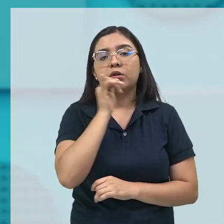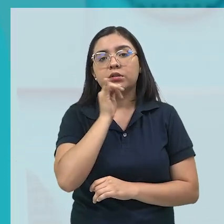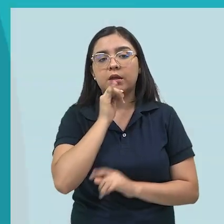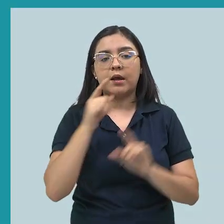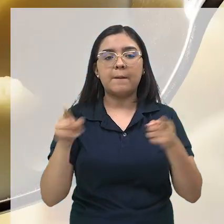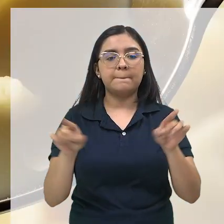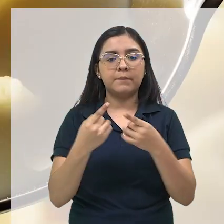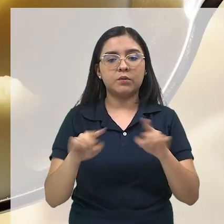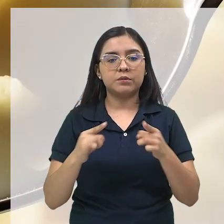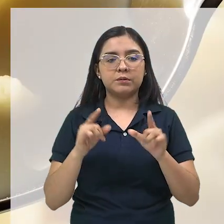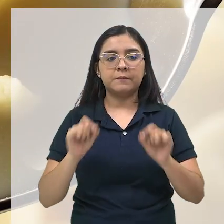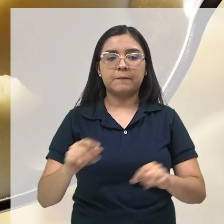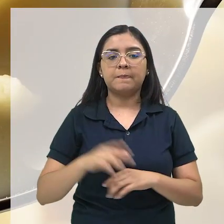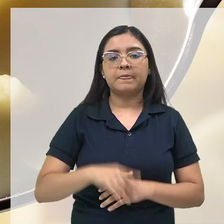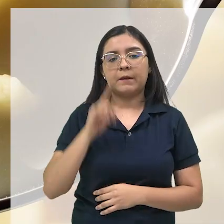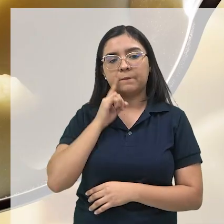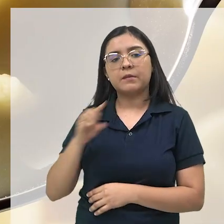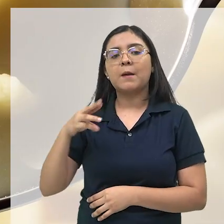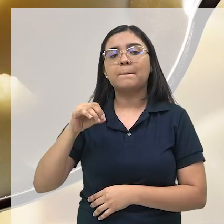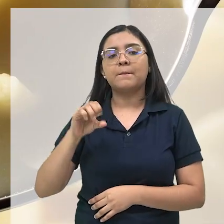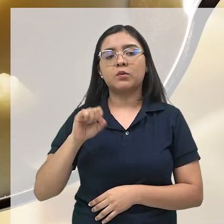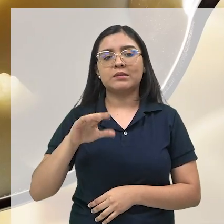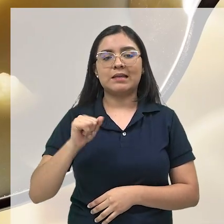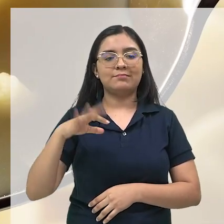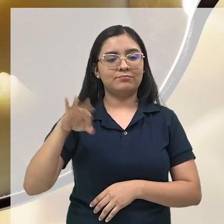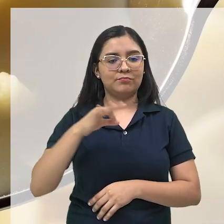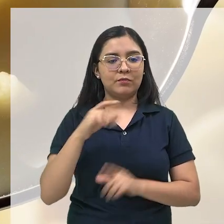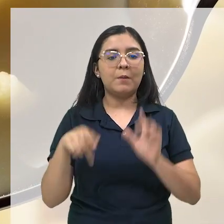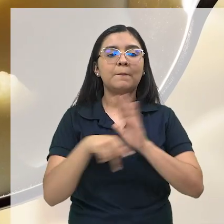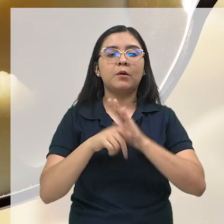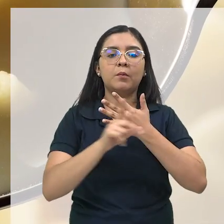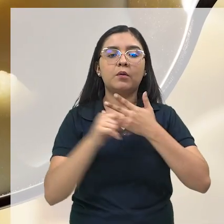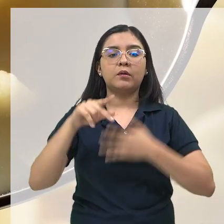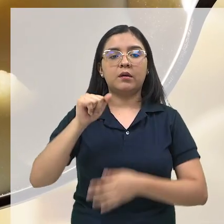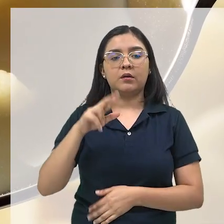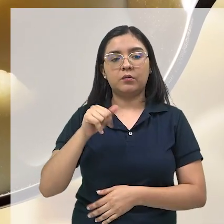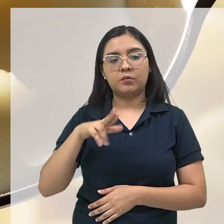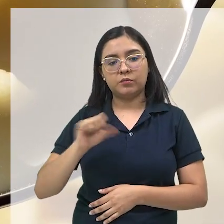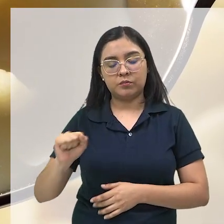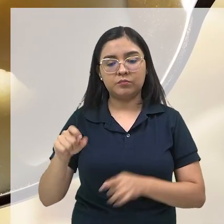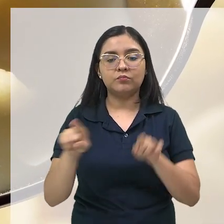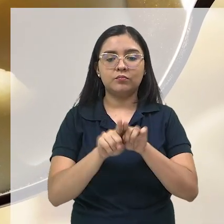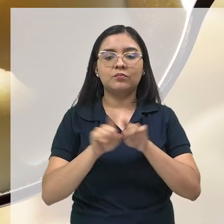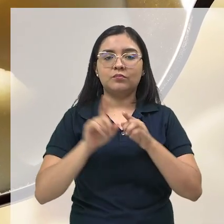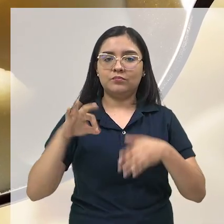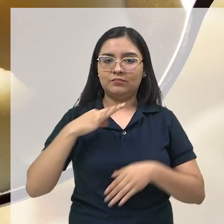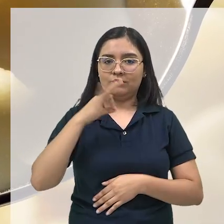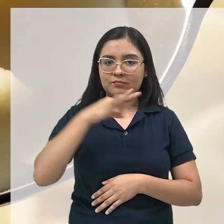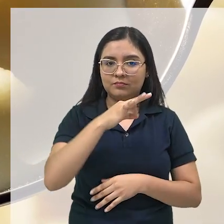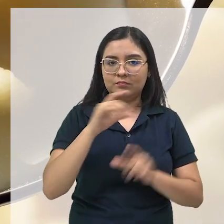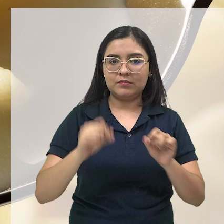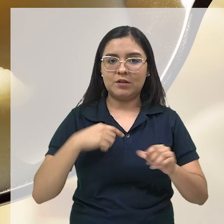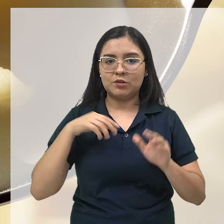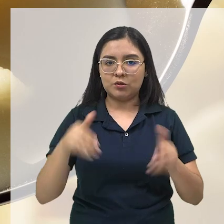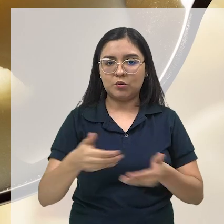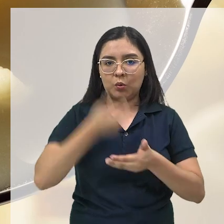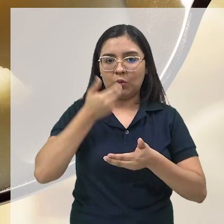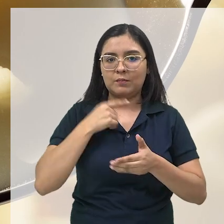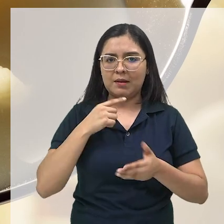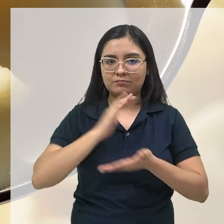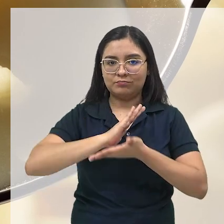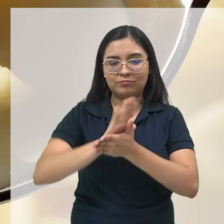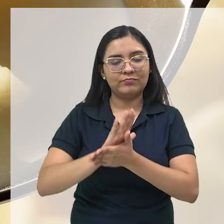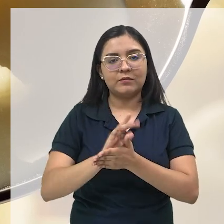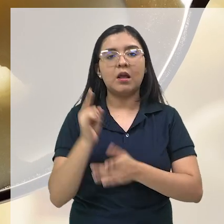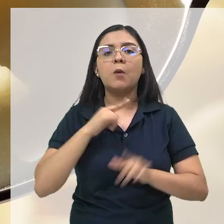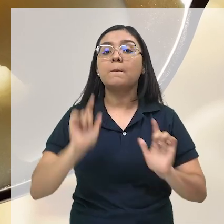exemplo, a mosca, né, do Raul Seixas, que eu sou a mosca que pousou em sua sopa e não adianta me exterminar, ou seja, falando